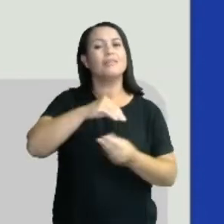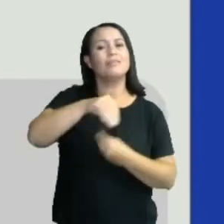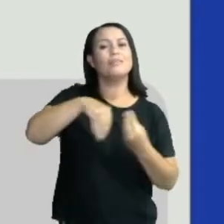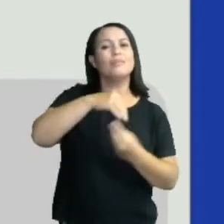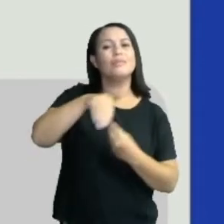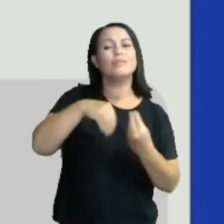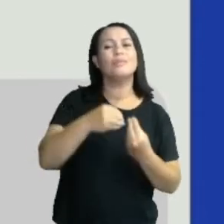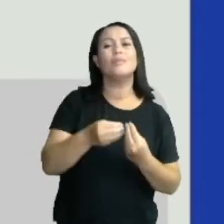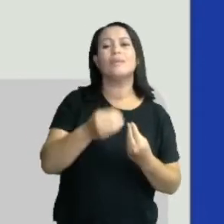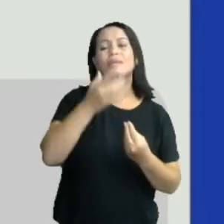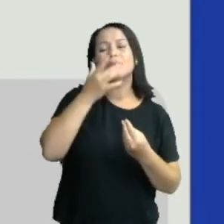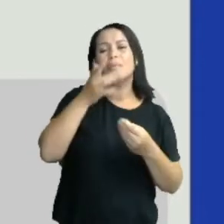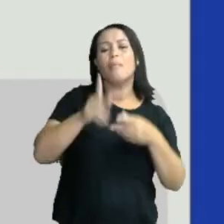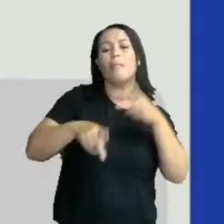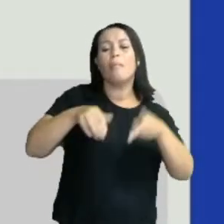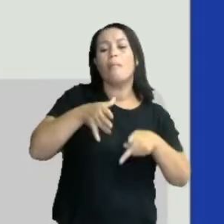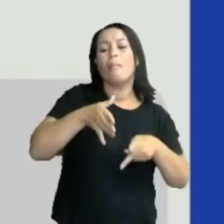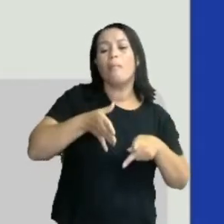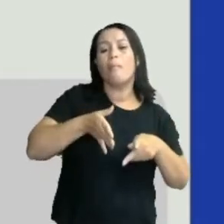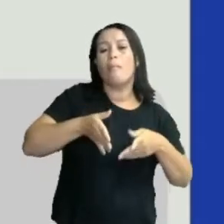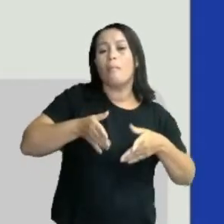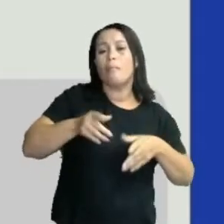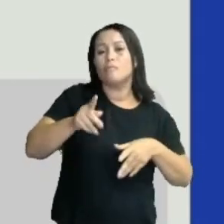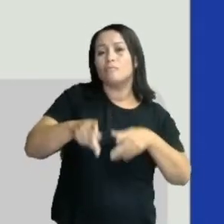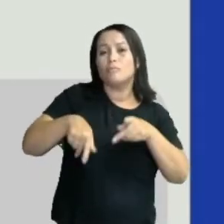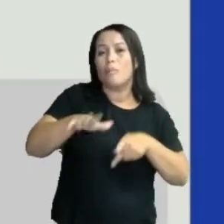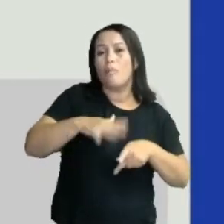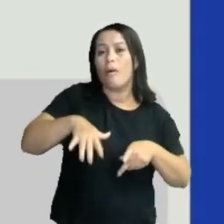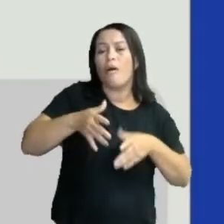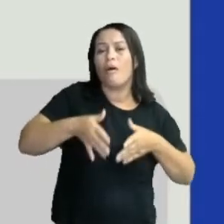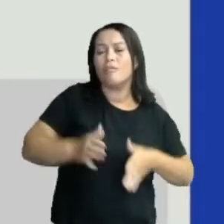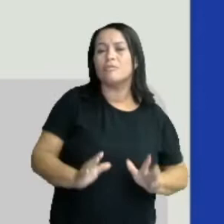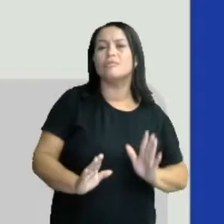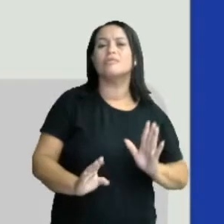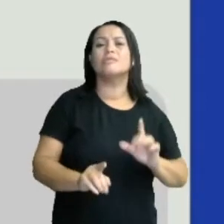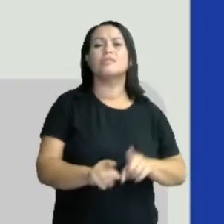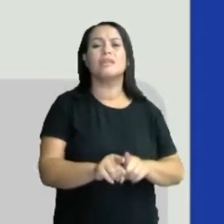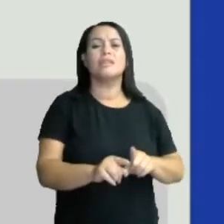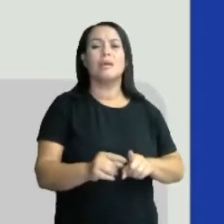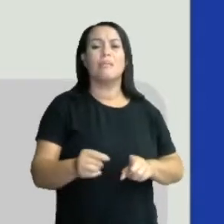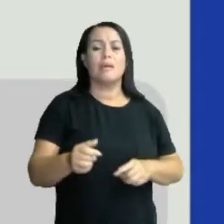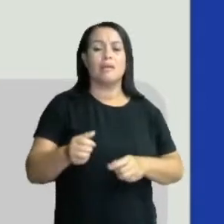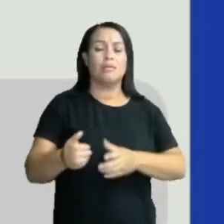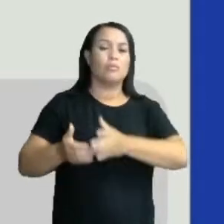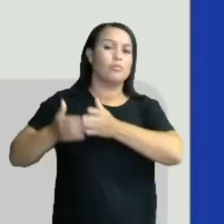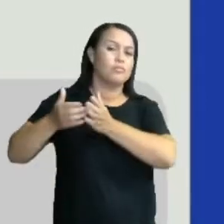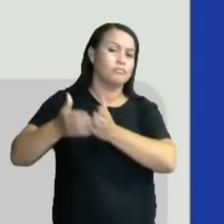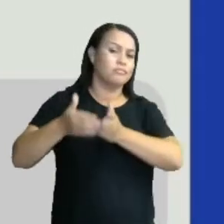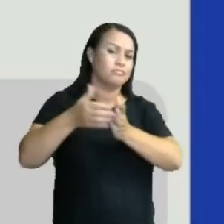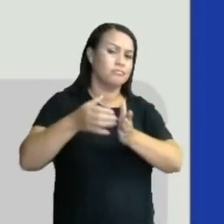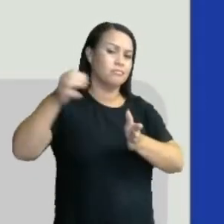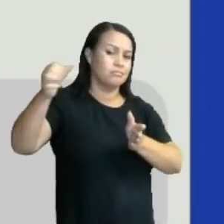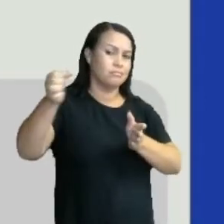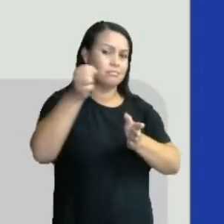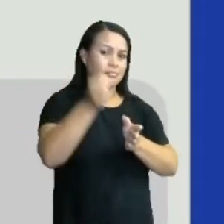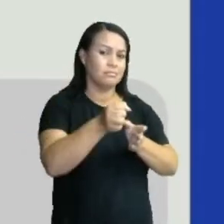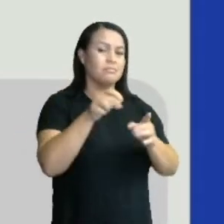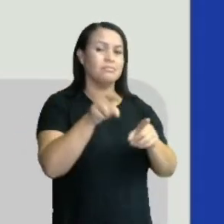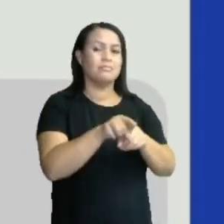povos originários, dos povos que foram trazidos a forças aqui, a força para cá, né? Os africanos,